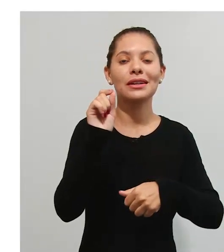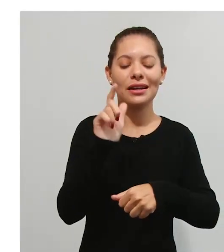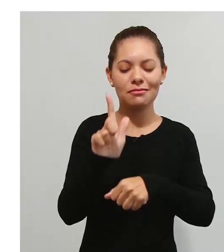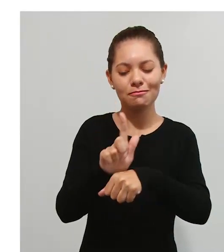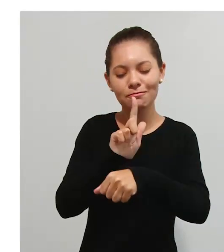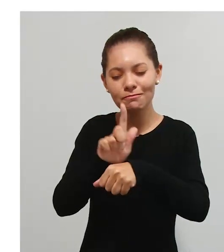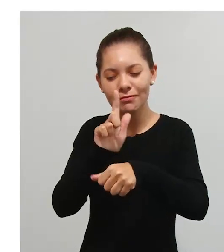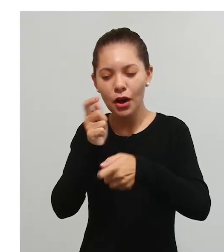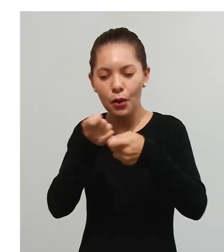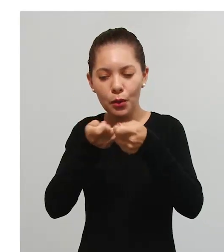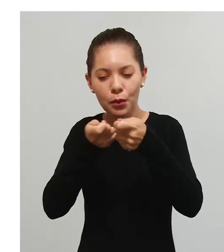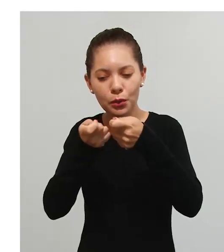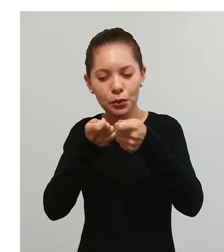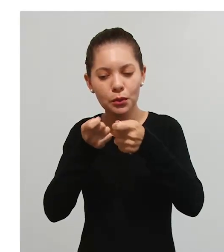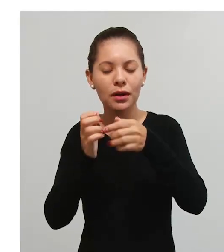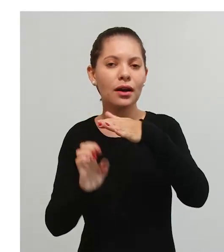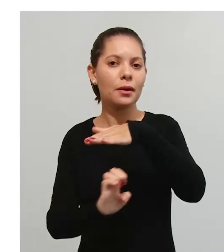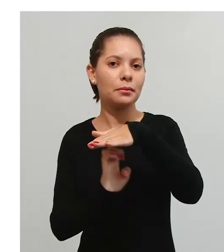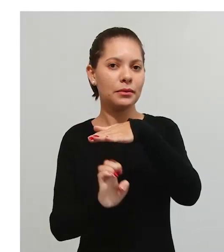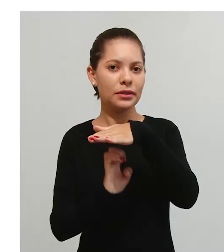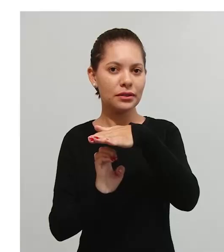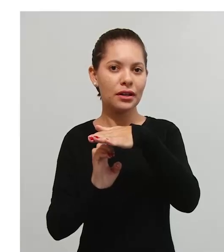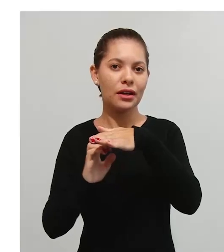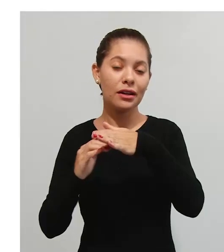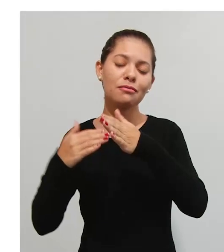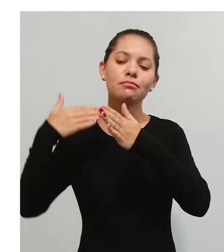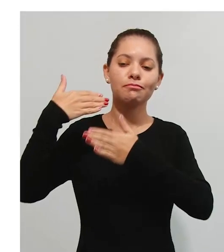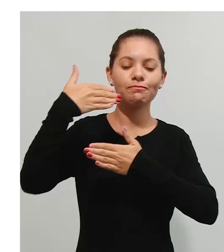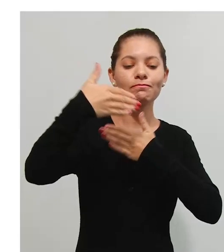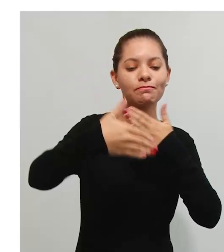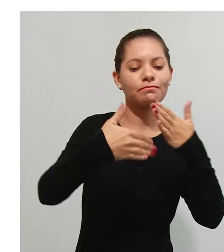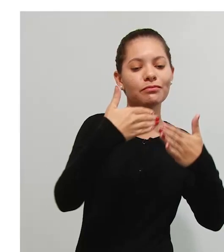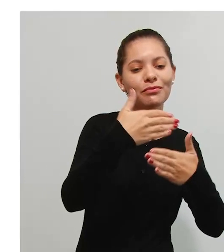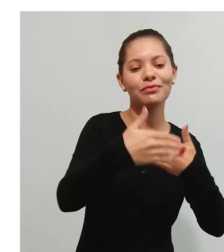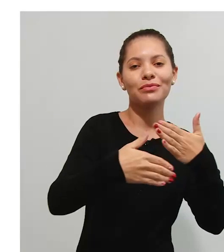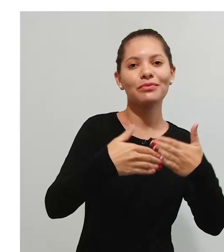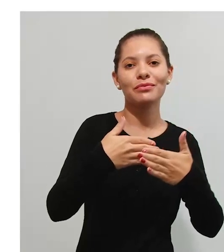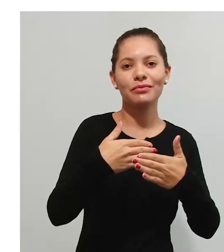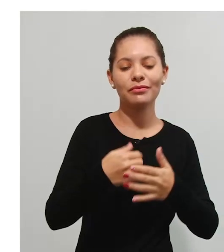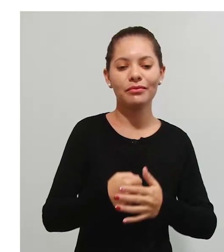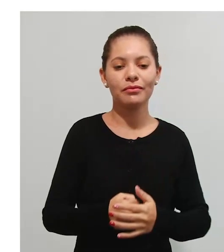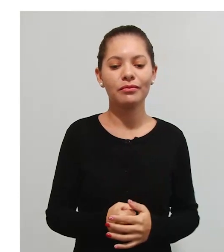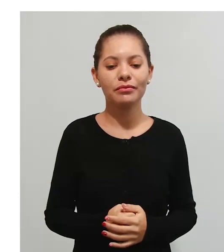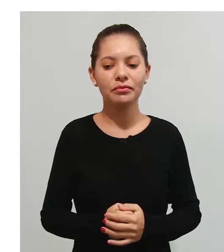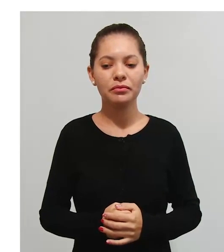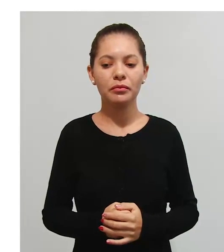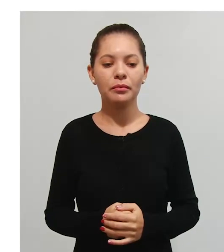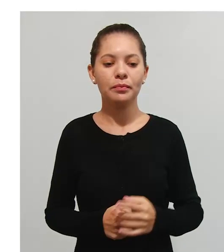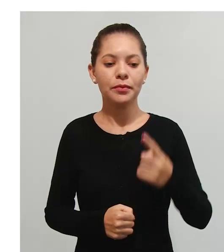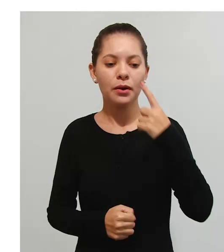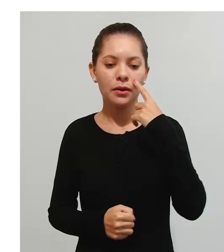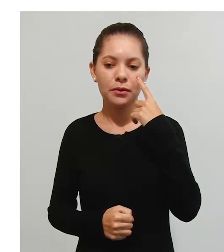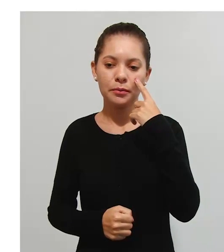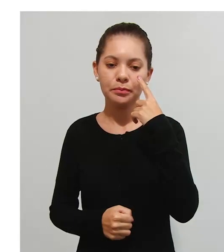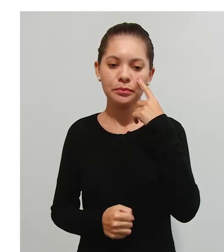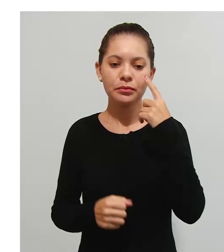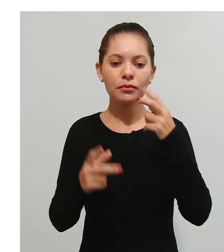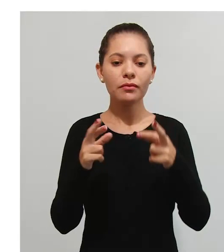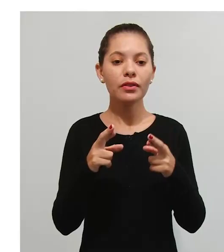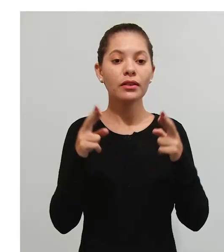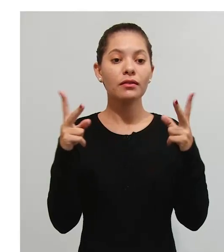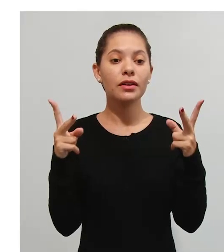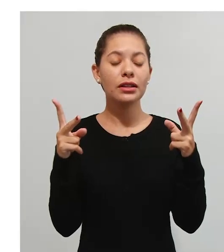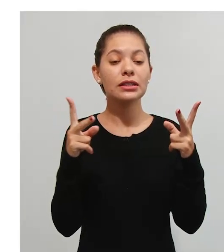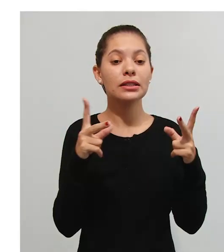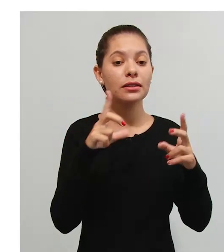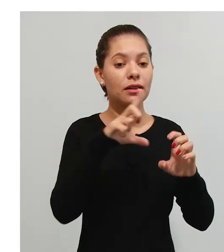você precisa controlar, porque ela vai se desenvolver ao longo do tempo, ok? Olha só a